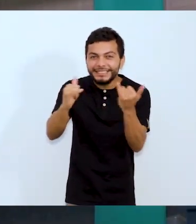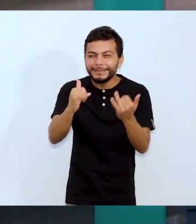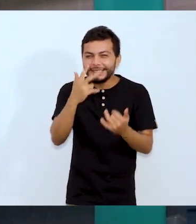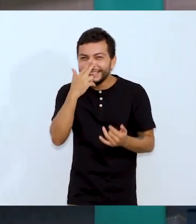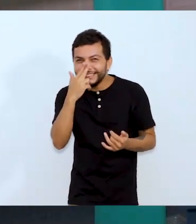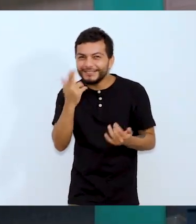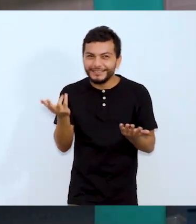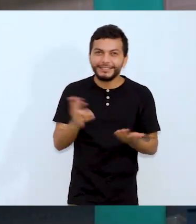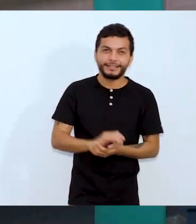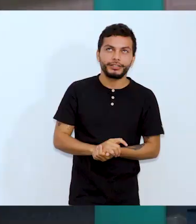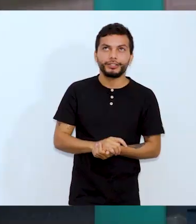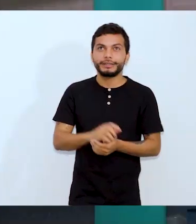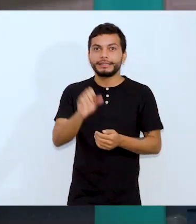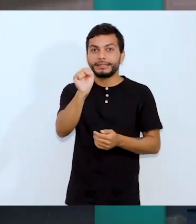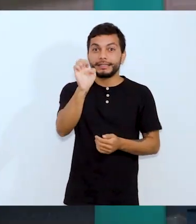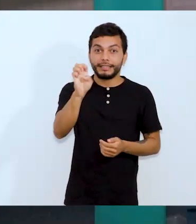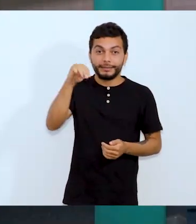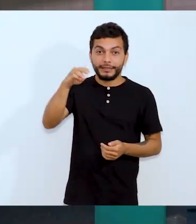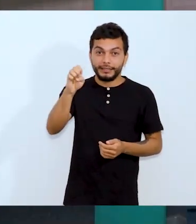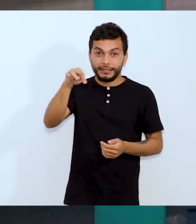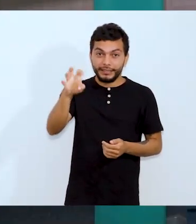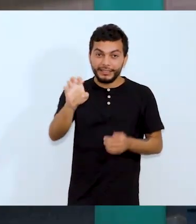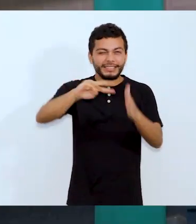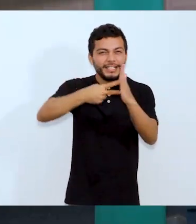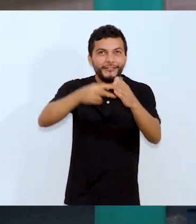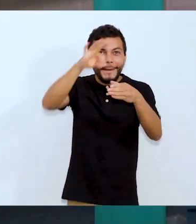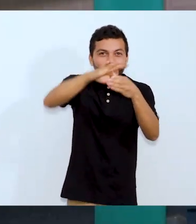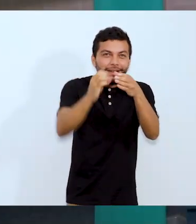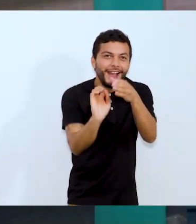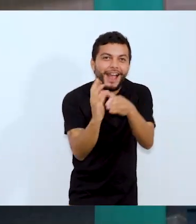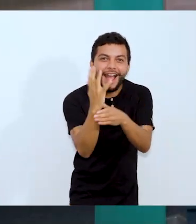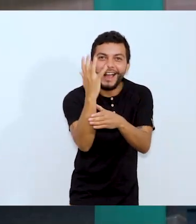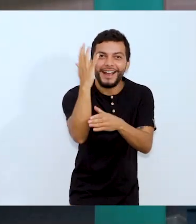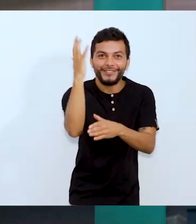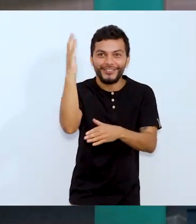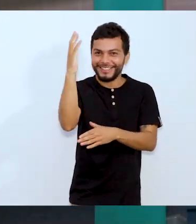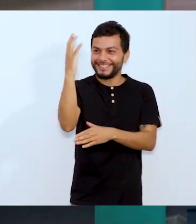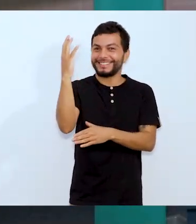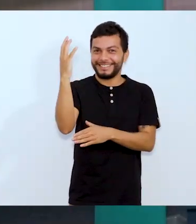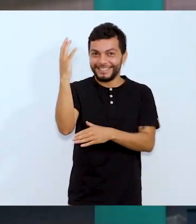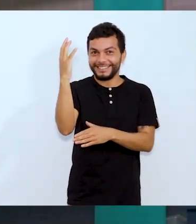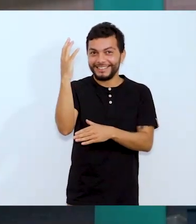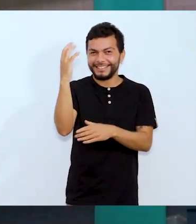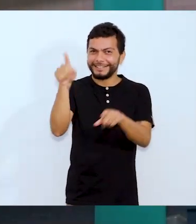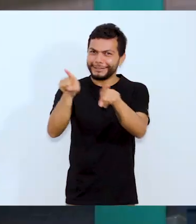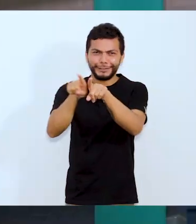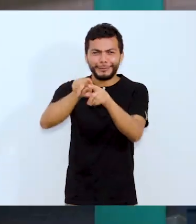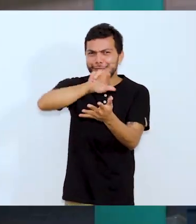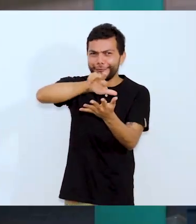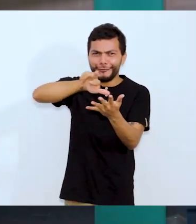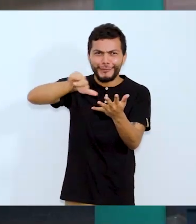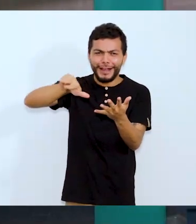Sementes que nós plantamos e aí dela nascem as árvores e outros